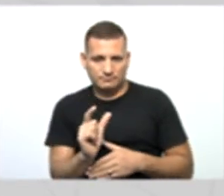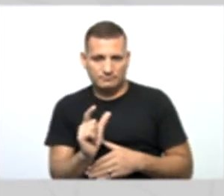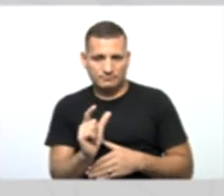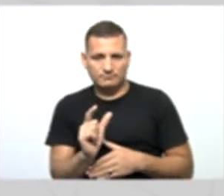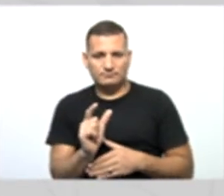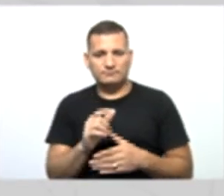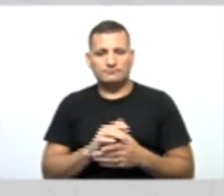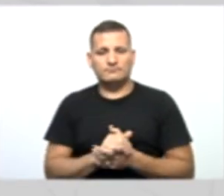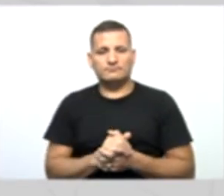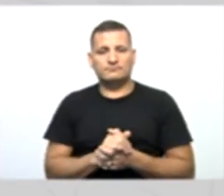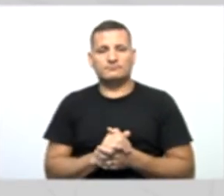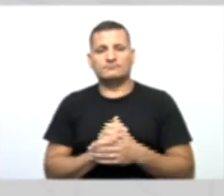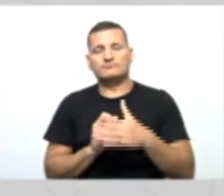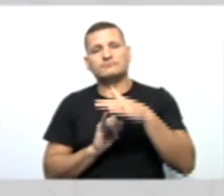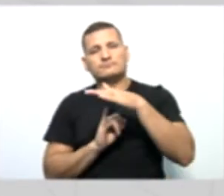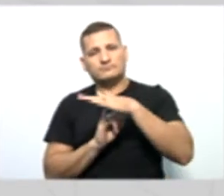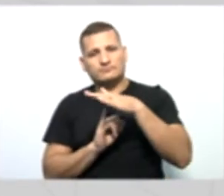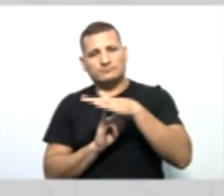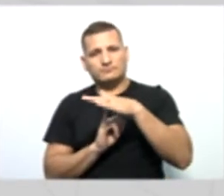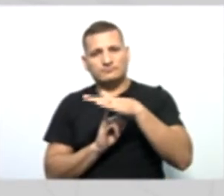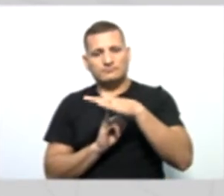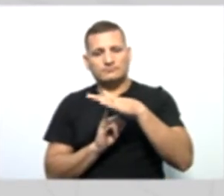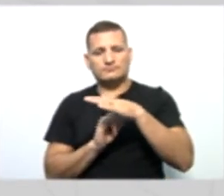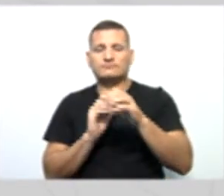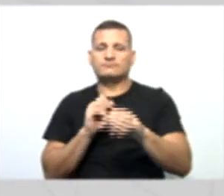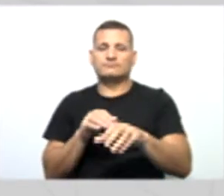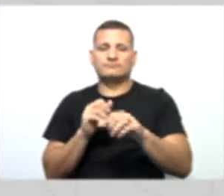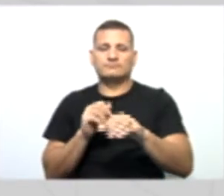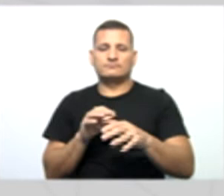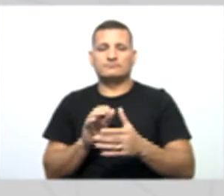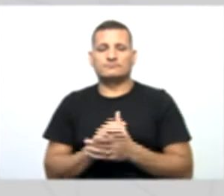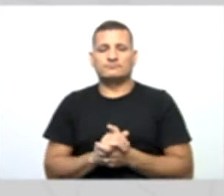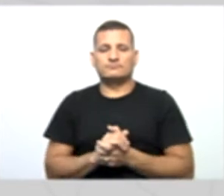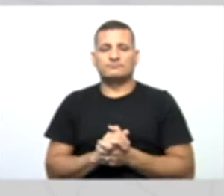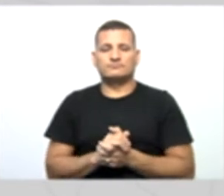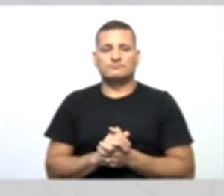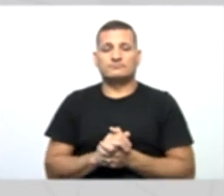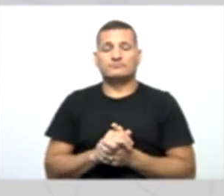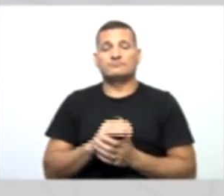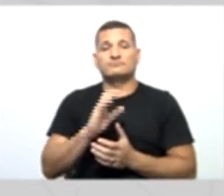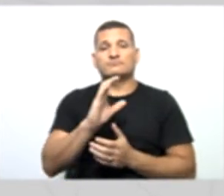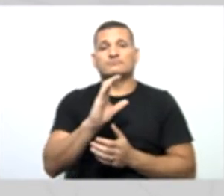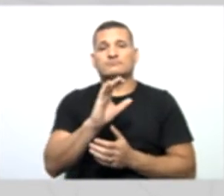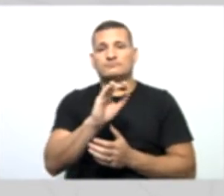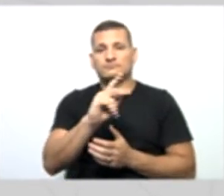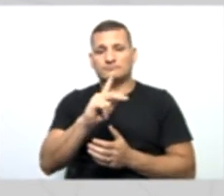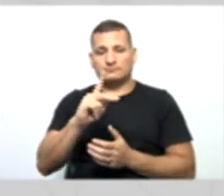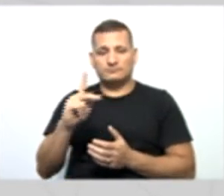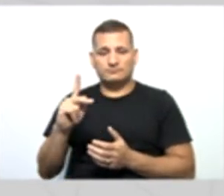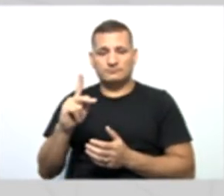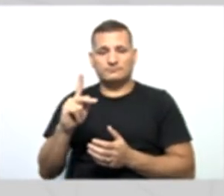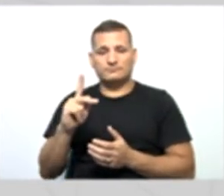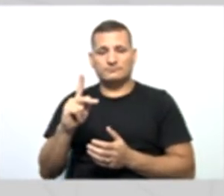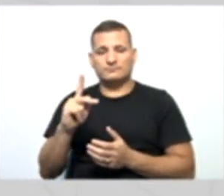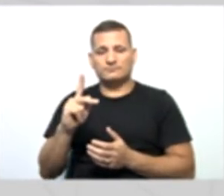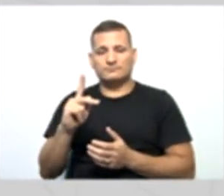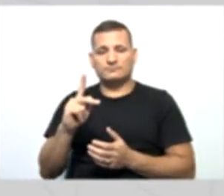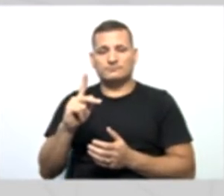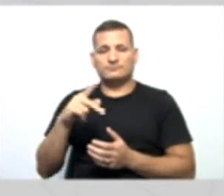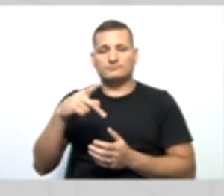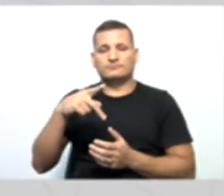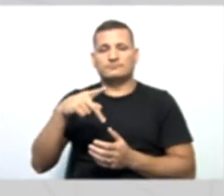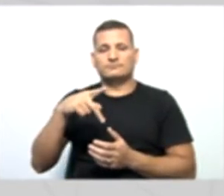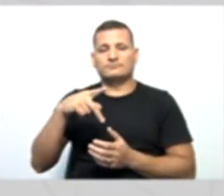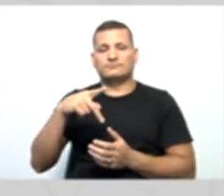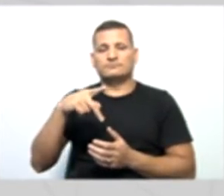Transporte de Alevinos, Instituto de Educação, e aí a piscicultura que a gente escolheu, a cooperativa que a gente escolheu